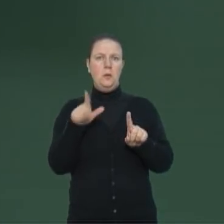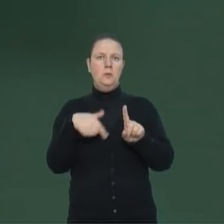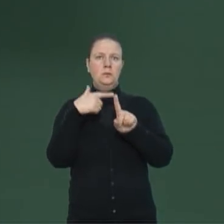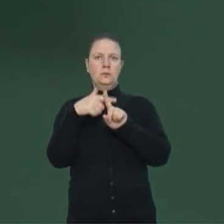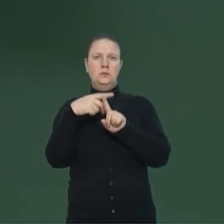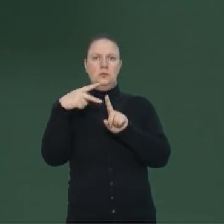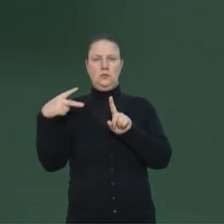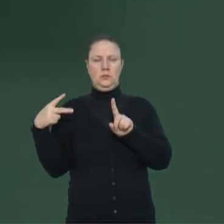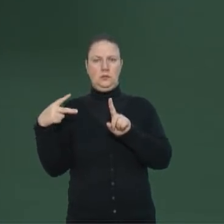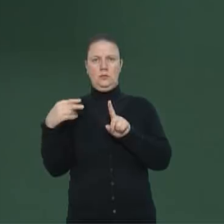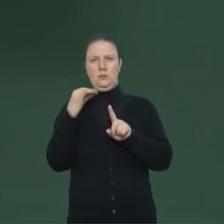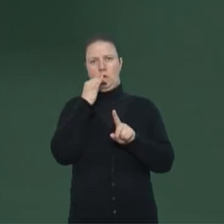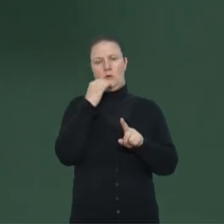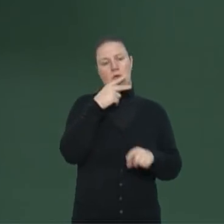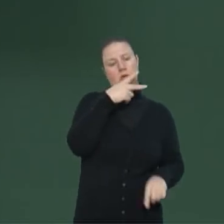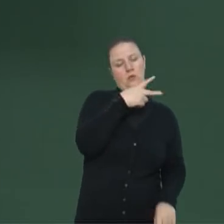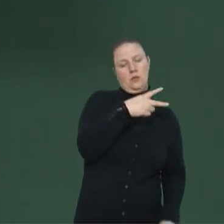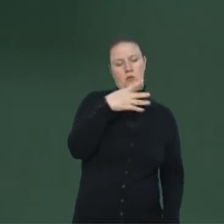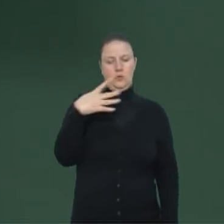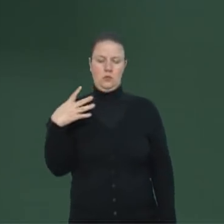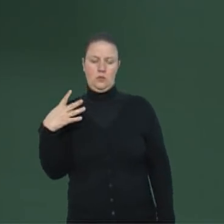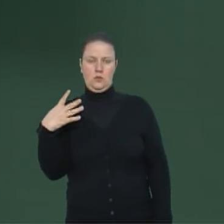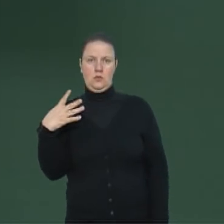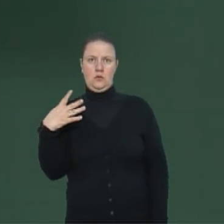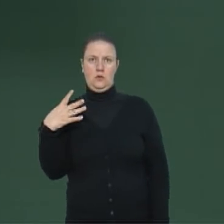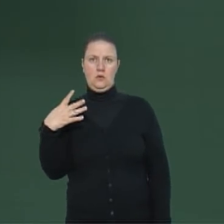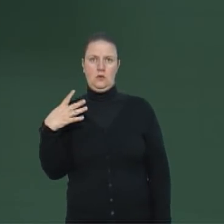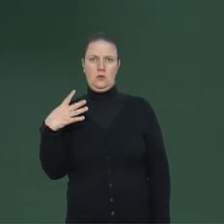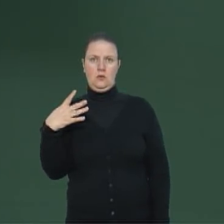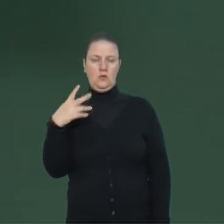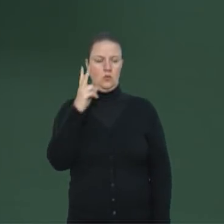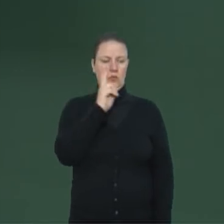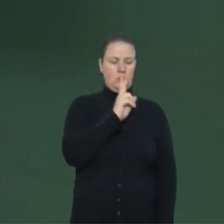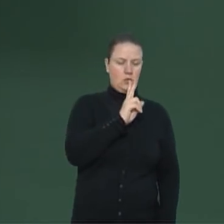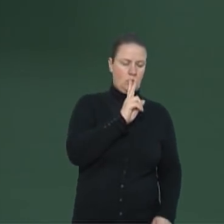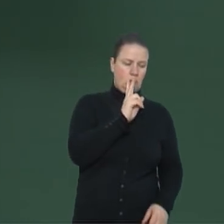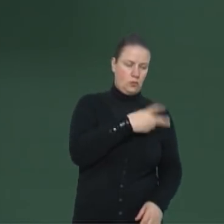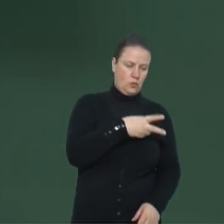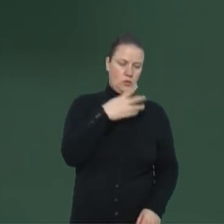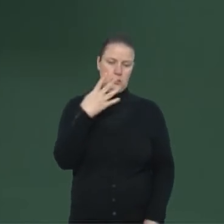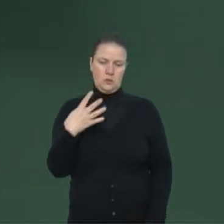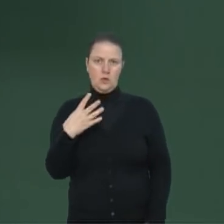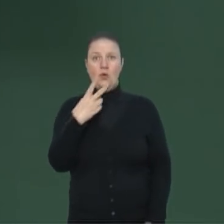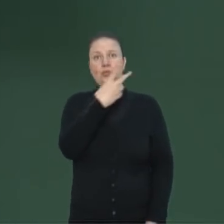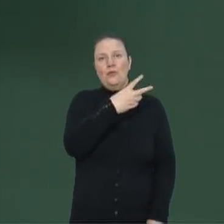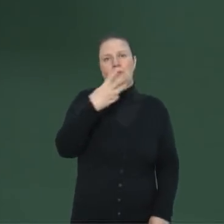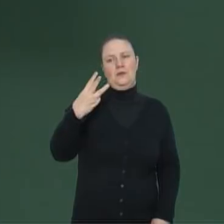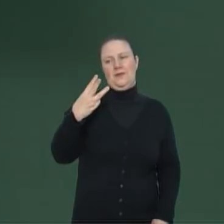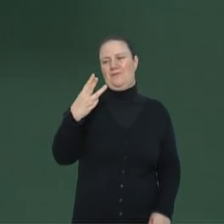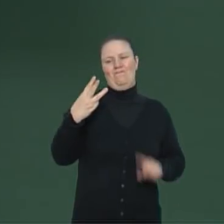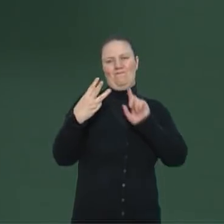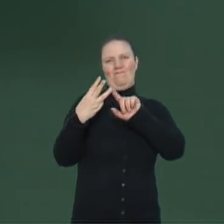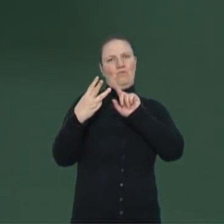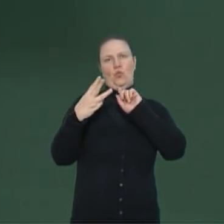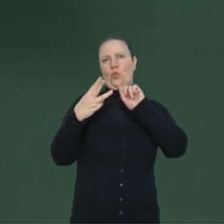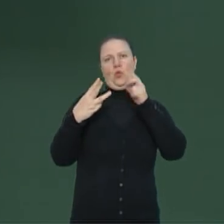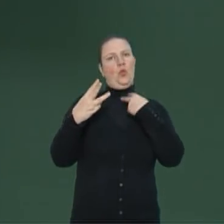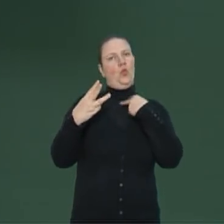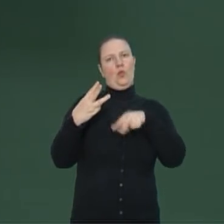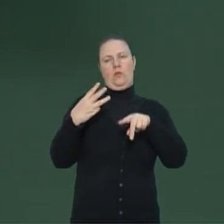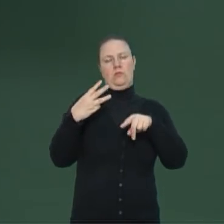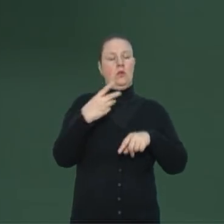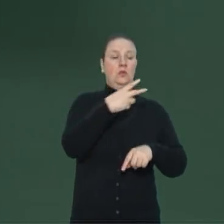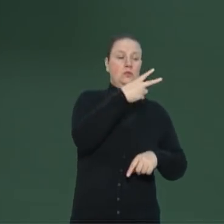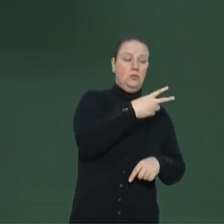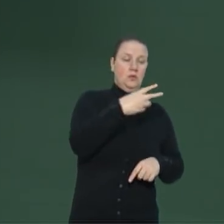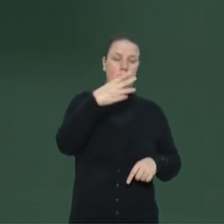Por exemplo, 2 e 4 são dois números pares consecutivos, ok? O 2 e 3 não pode, porque 3 é ímpar. Mas dois números pares